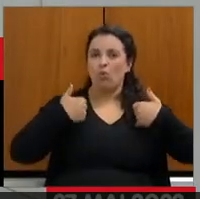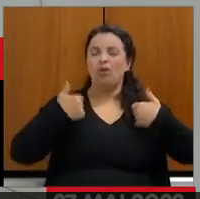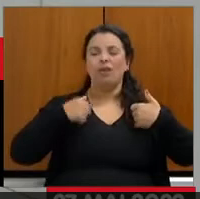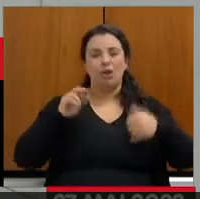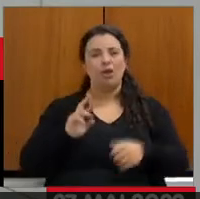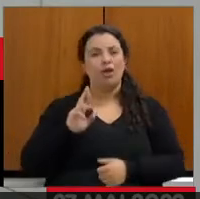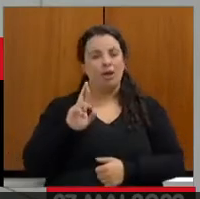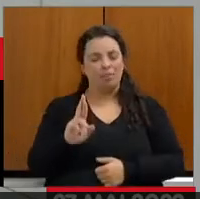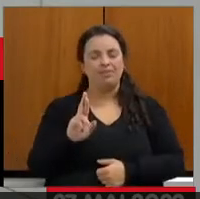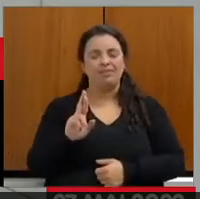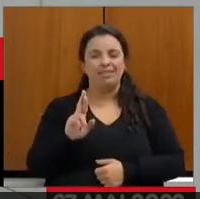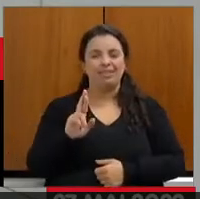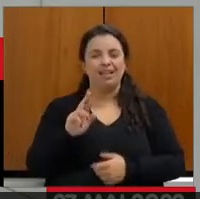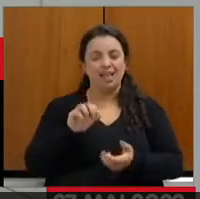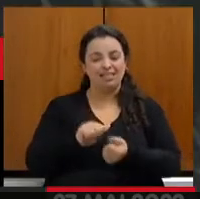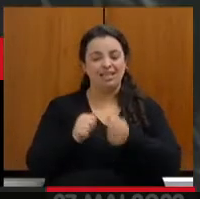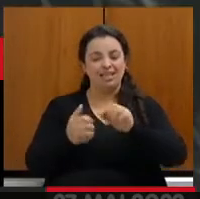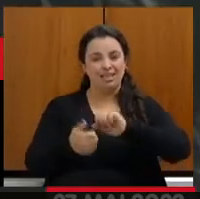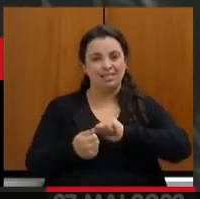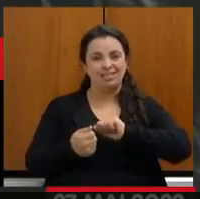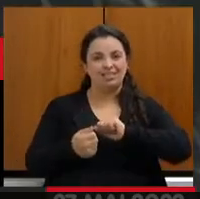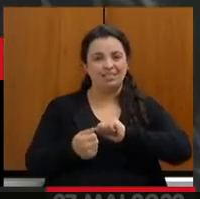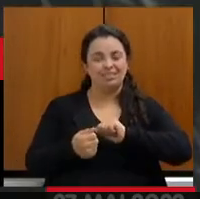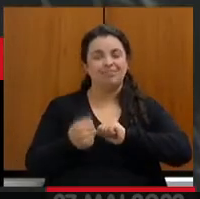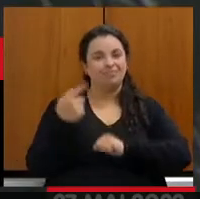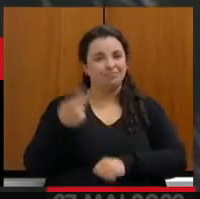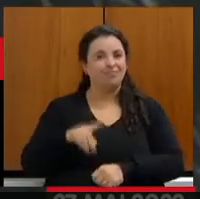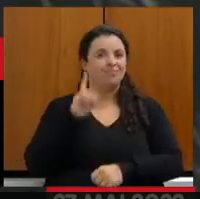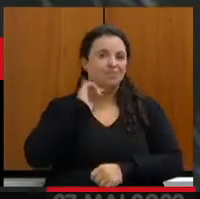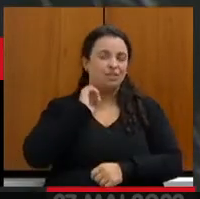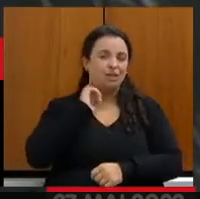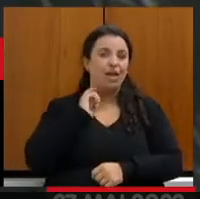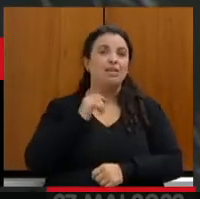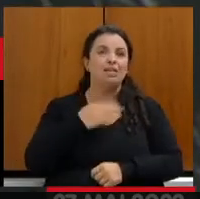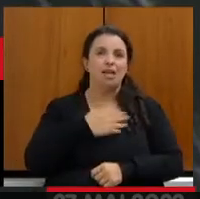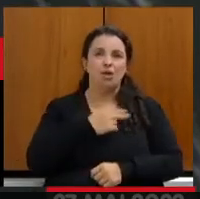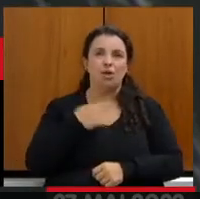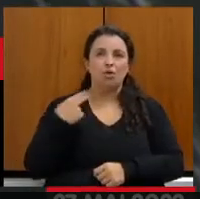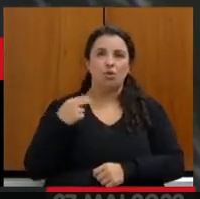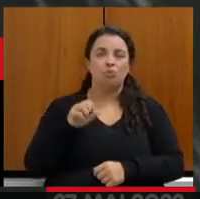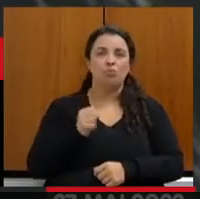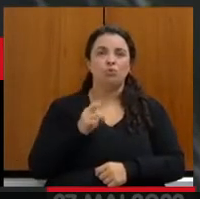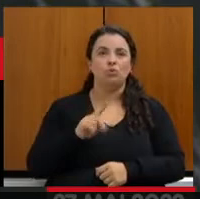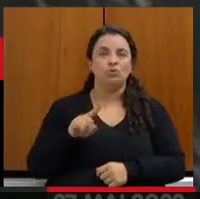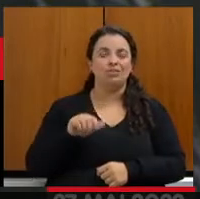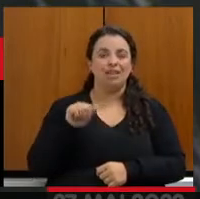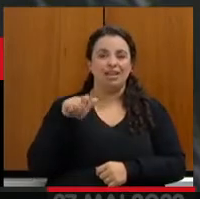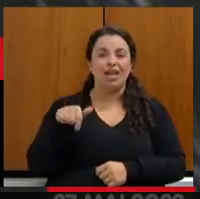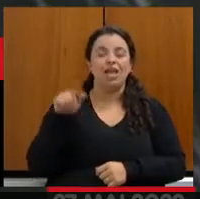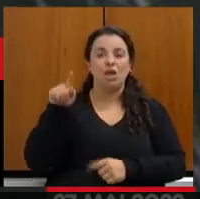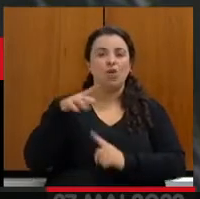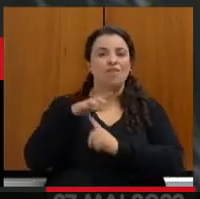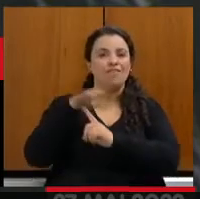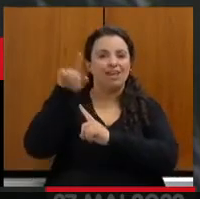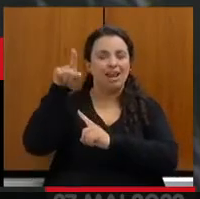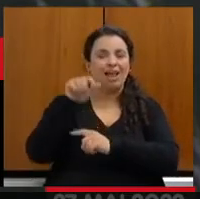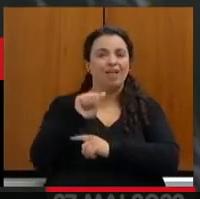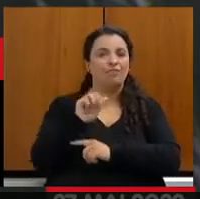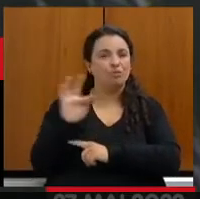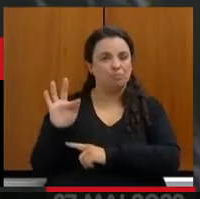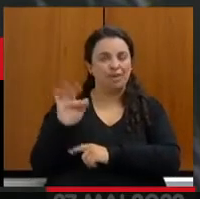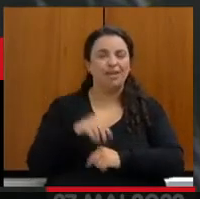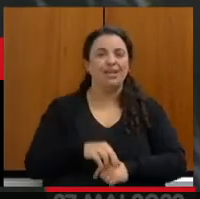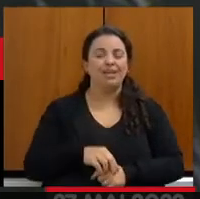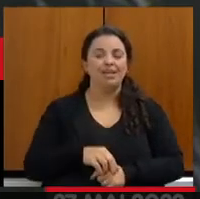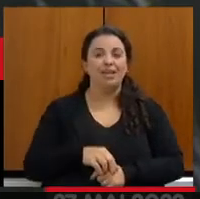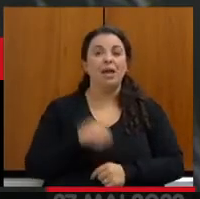artesãs de Minas Gerais sou a Suzana villas-boas artesãos da Feira da Afonso Pena filha